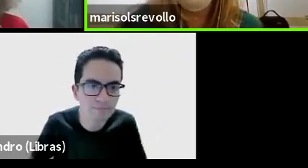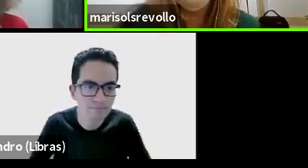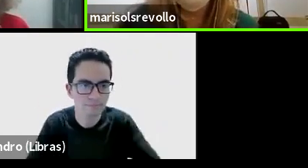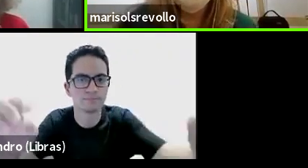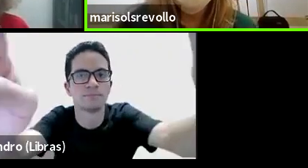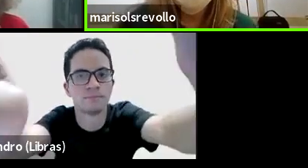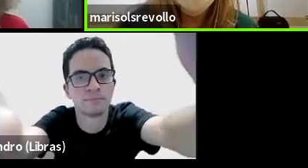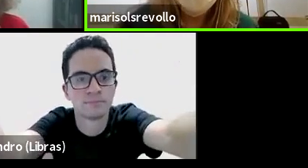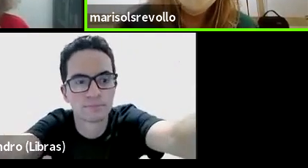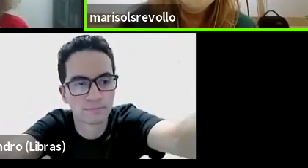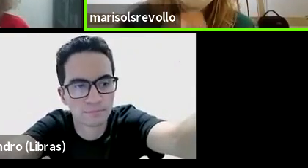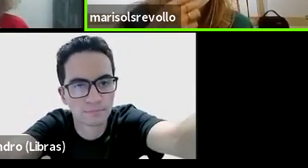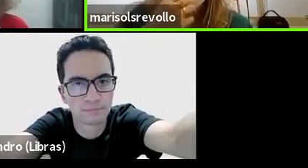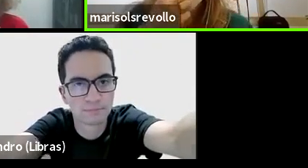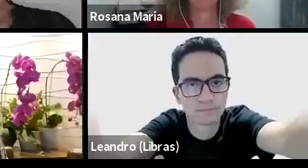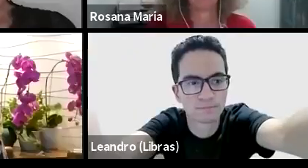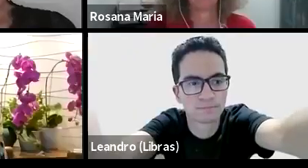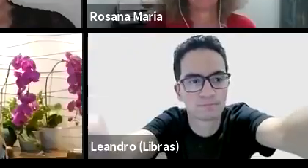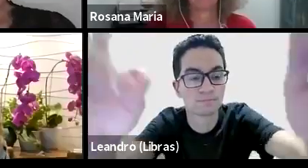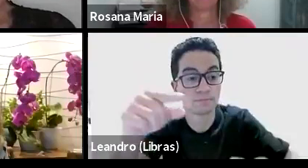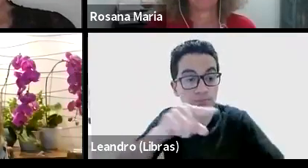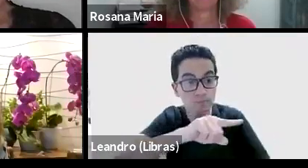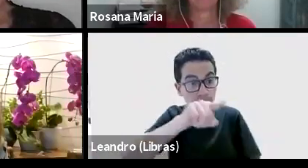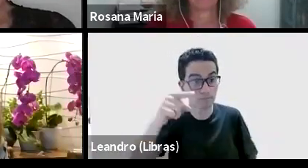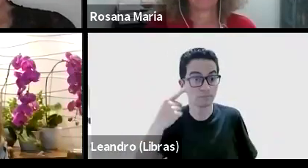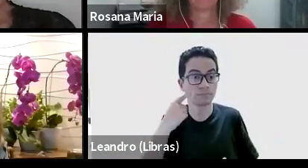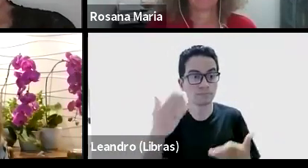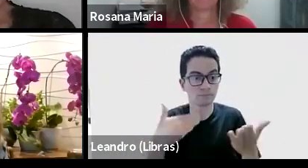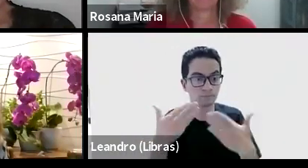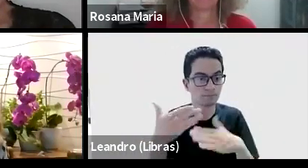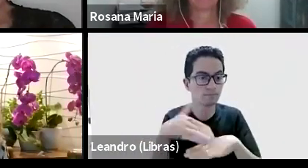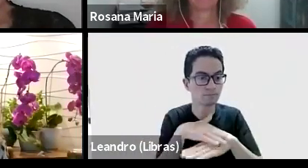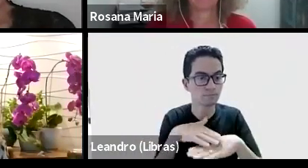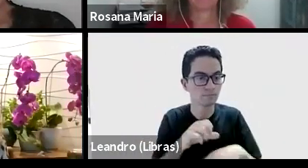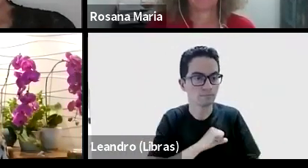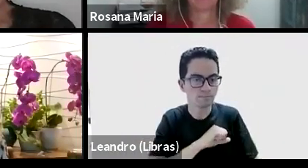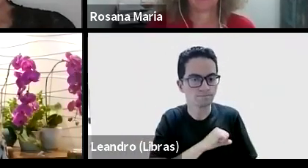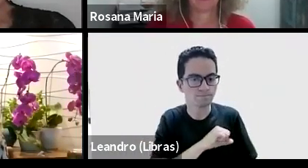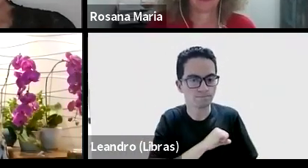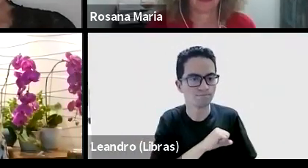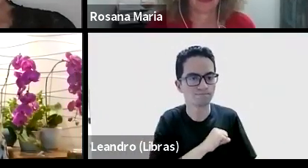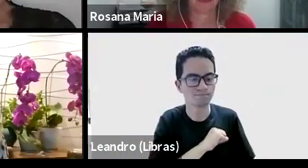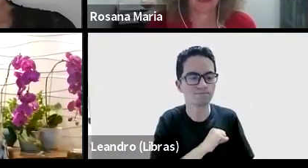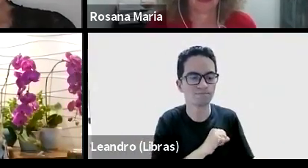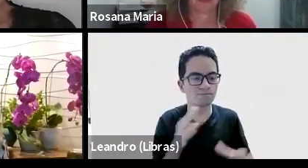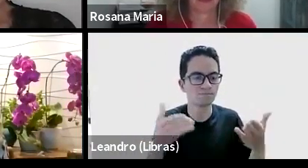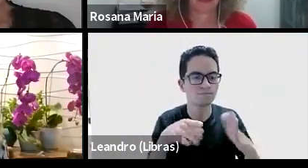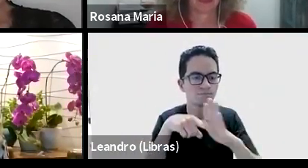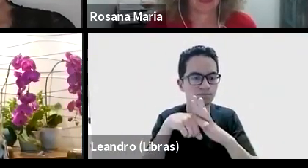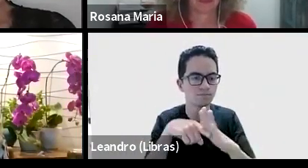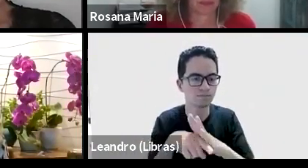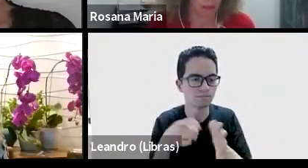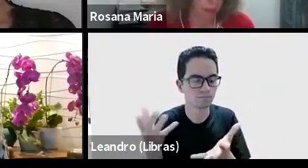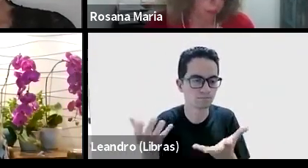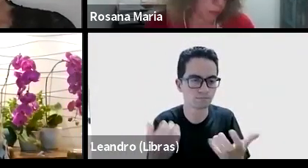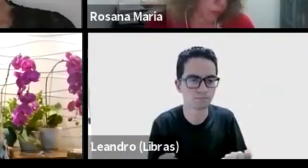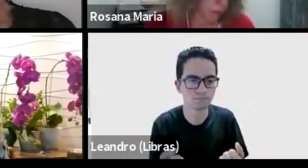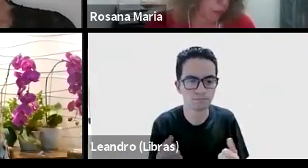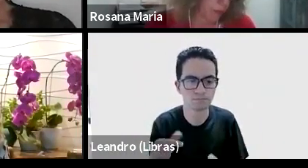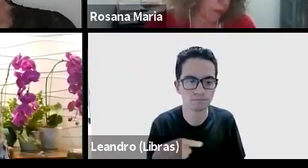palpitar, porque exatamente o meu foco de pesquisa e investigação, como é que é essa acolhida,